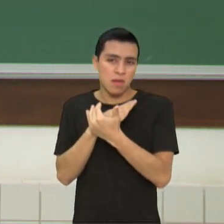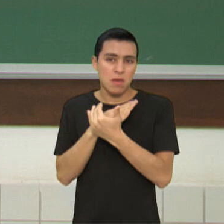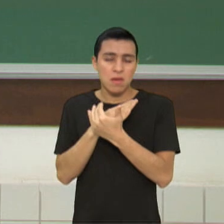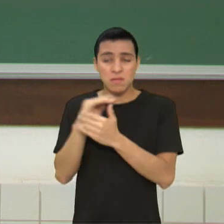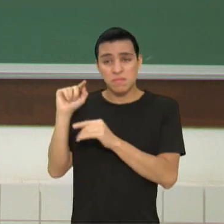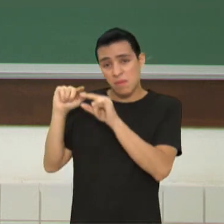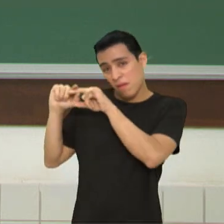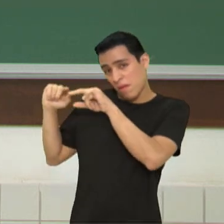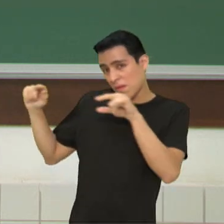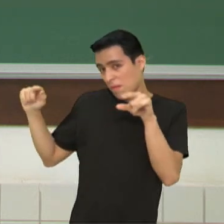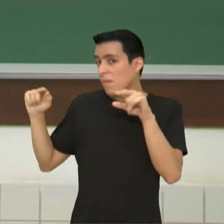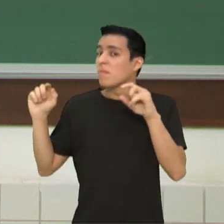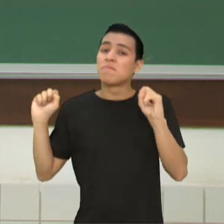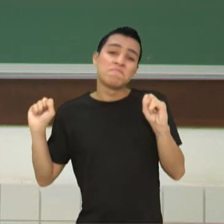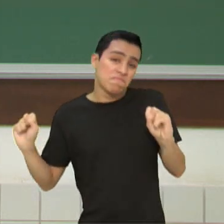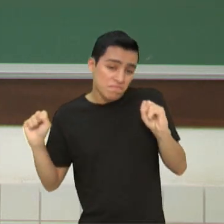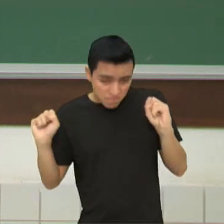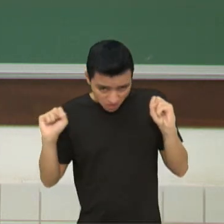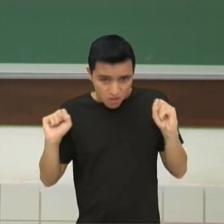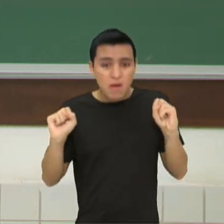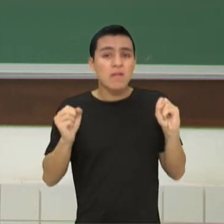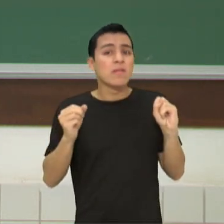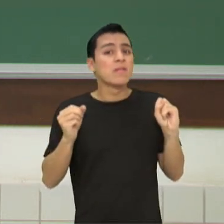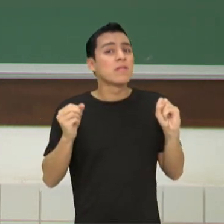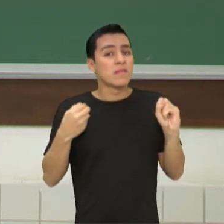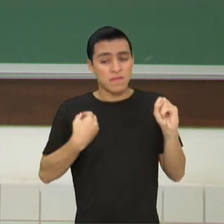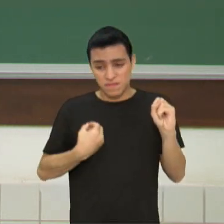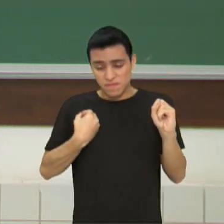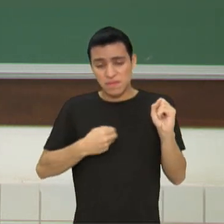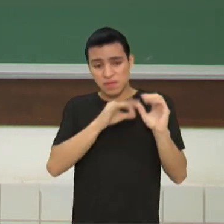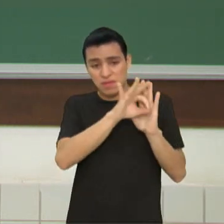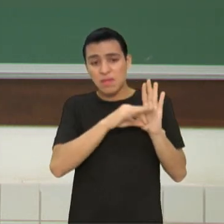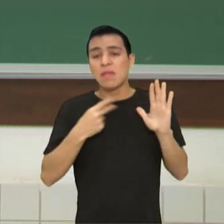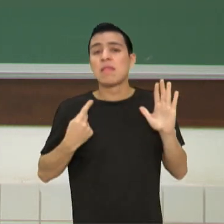de peróxidos vai promover uma vida mais longa para essa célula.